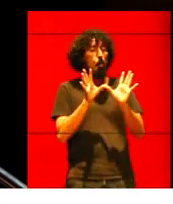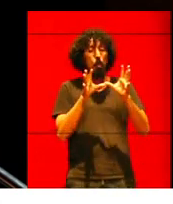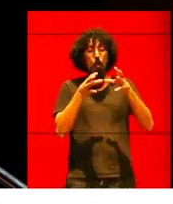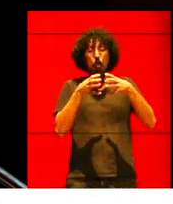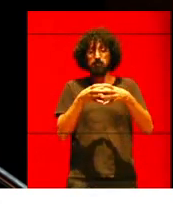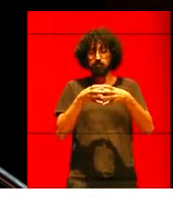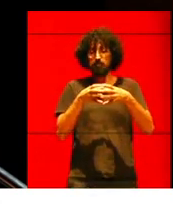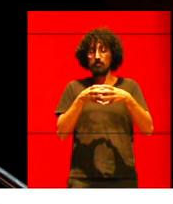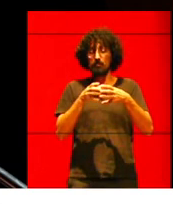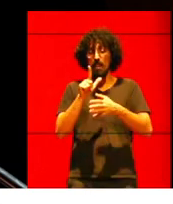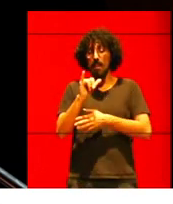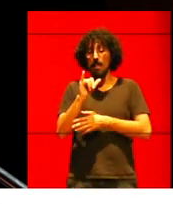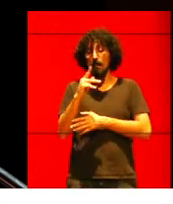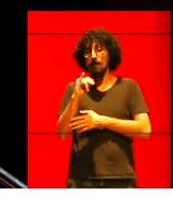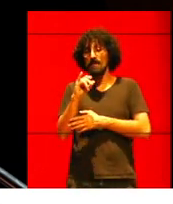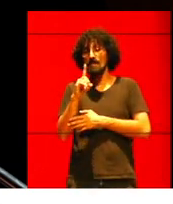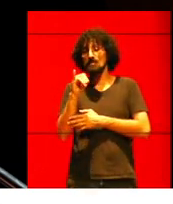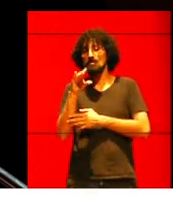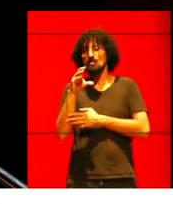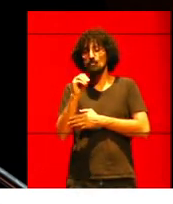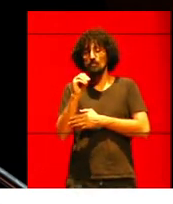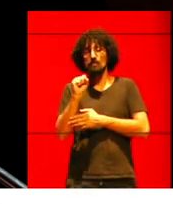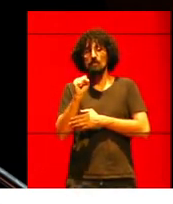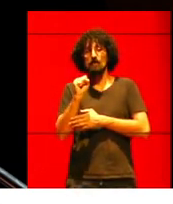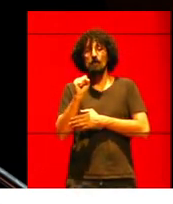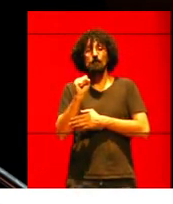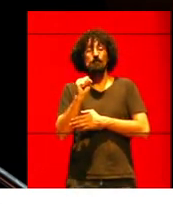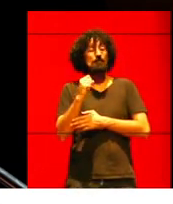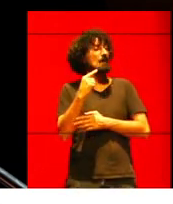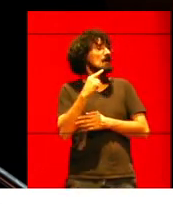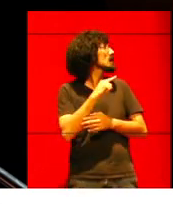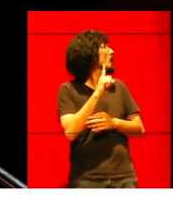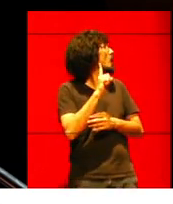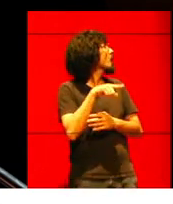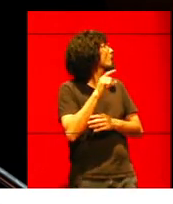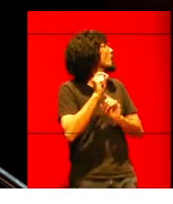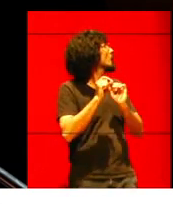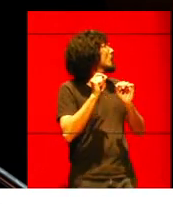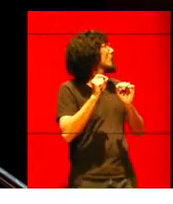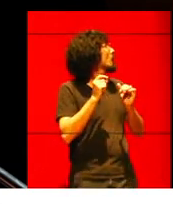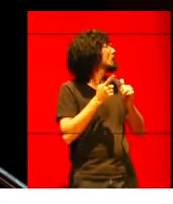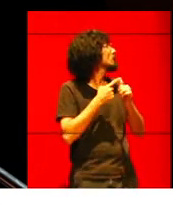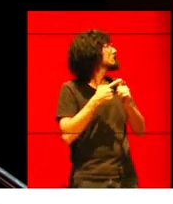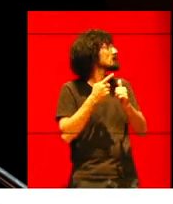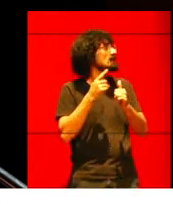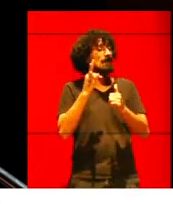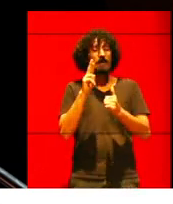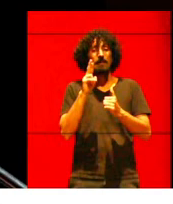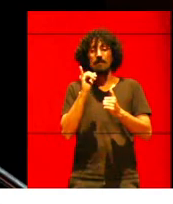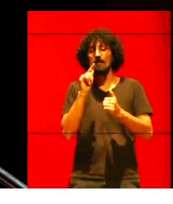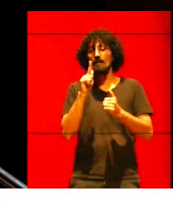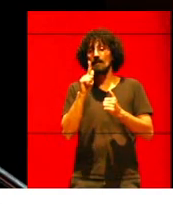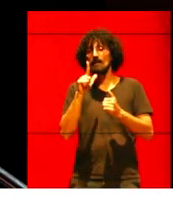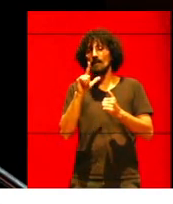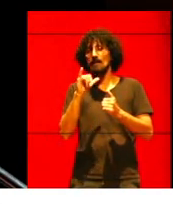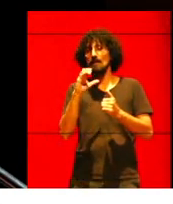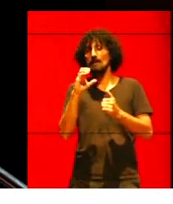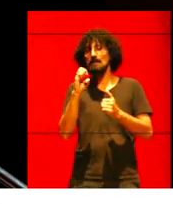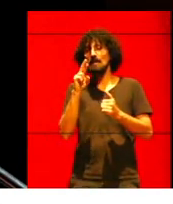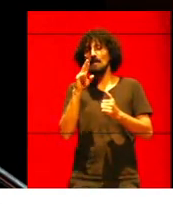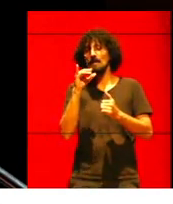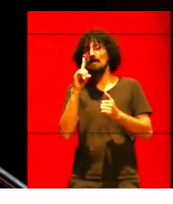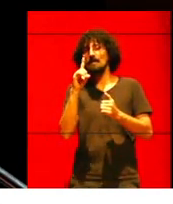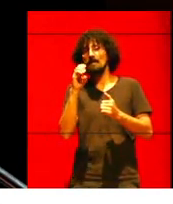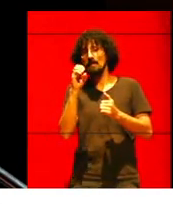de lipídios. Quais são esses grupos? Nós temos os primeiros, os triglicerídeos, que são as classes mais que